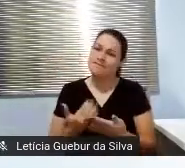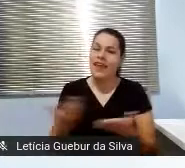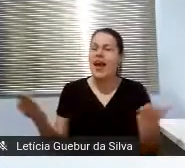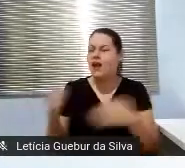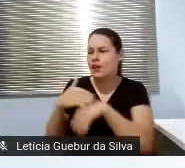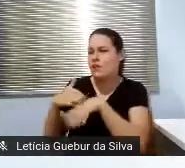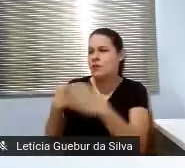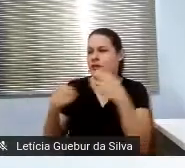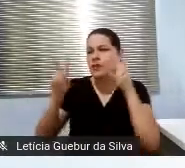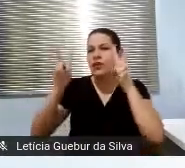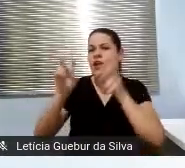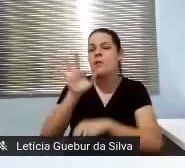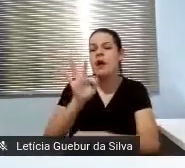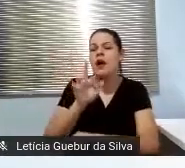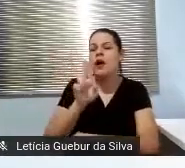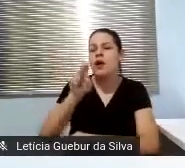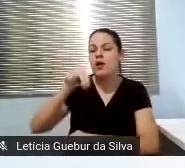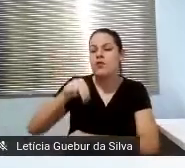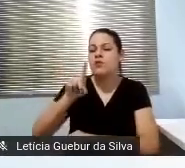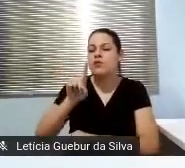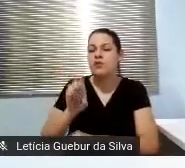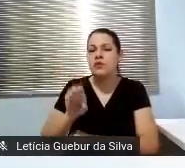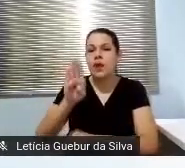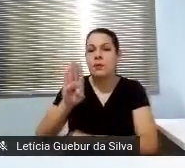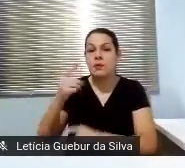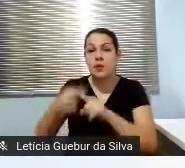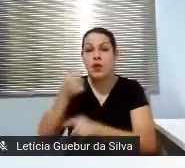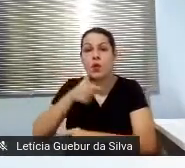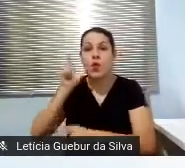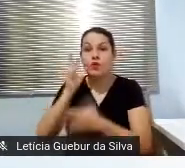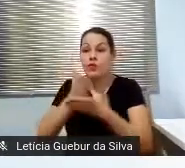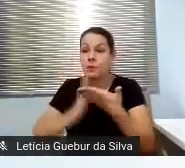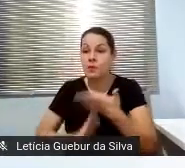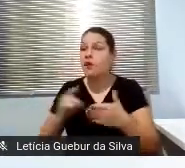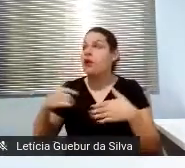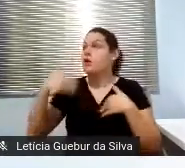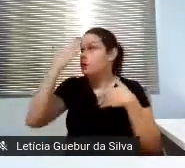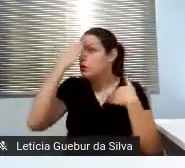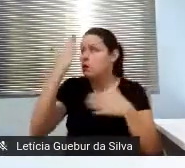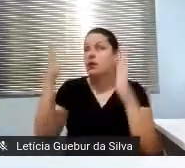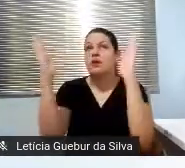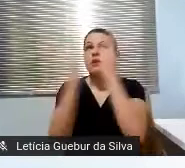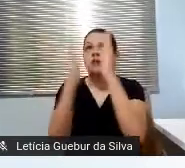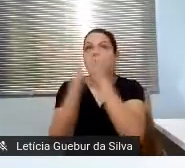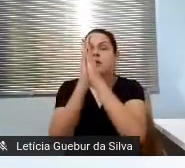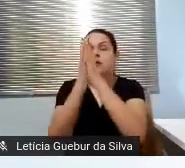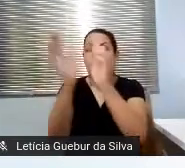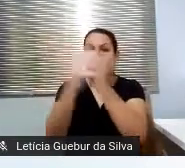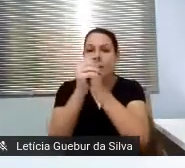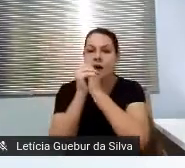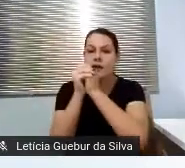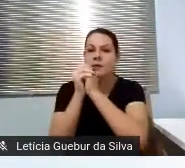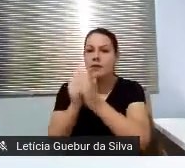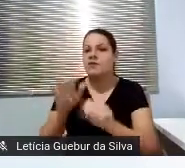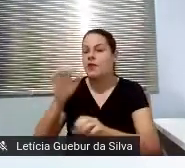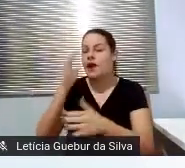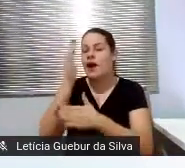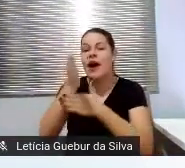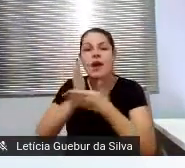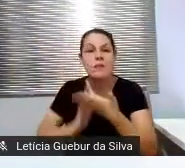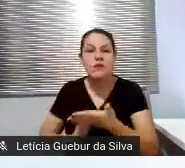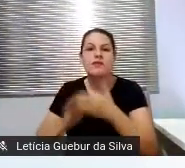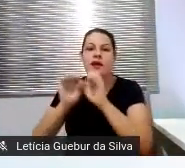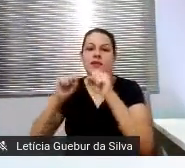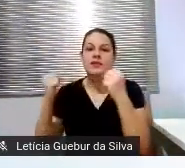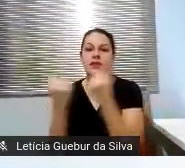agora? Porque o Fundeb ontem ele foi reprovado, que bom, amém, ontem no Senado, porque